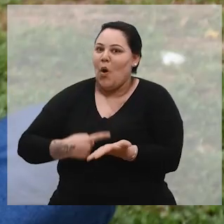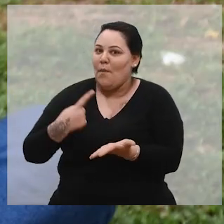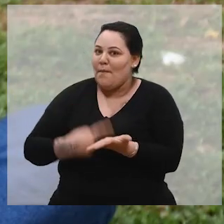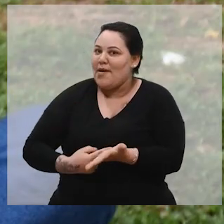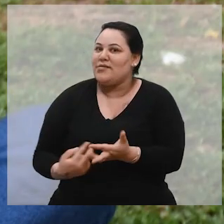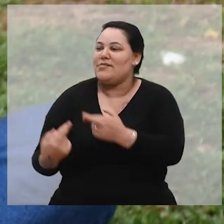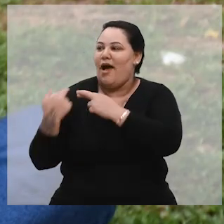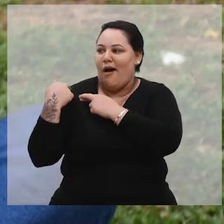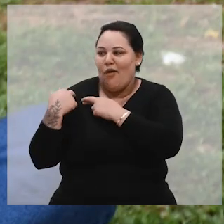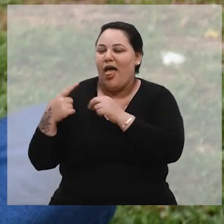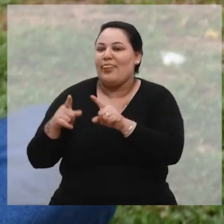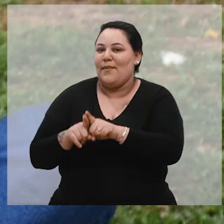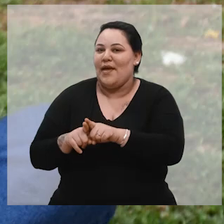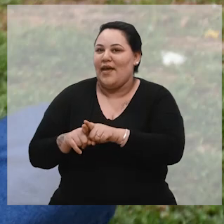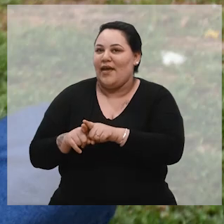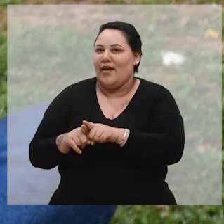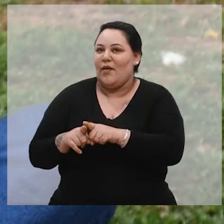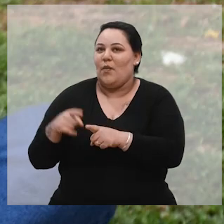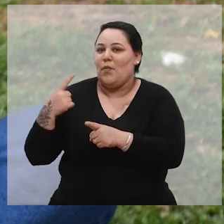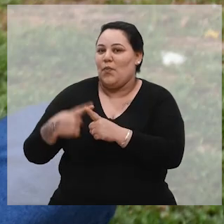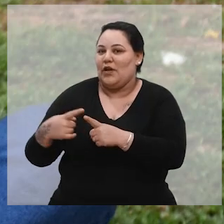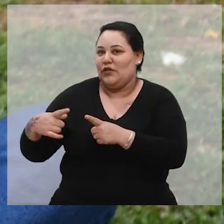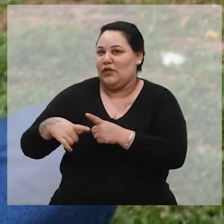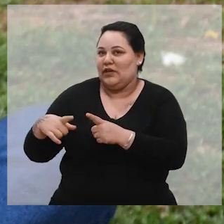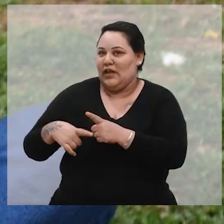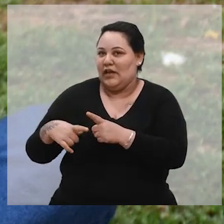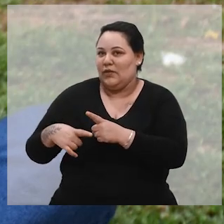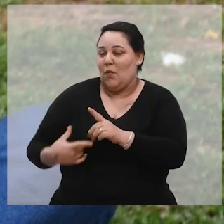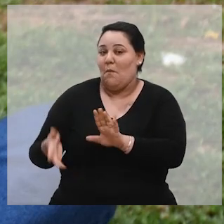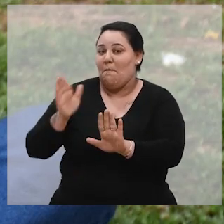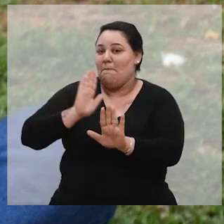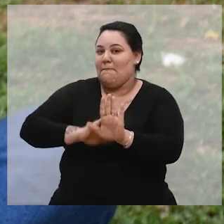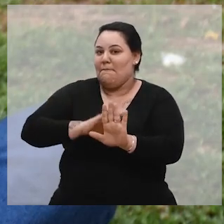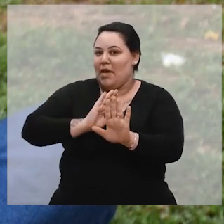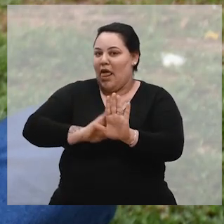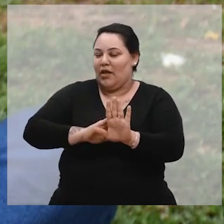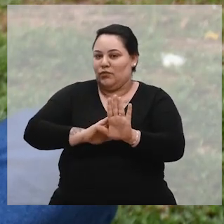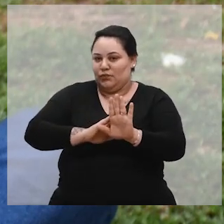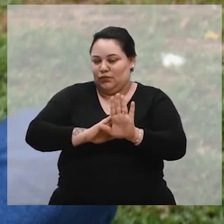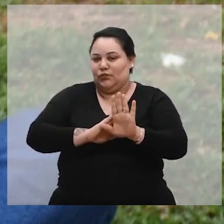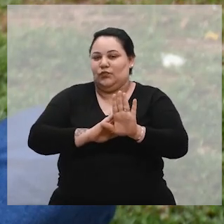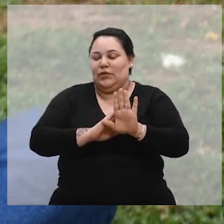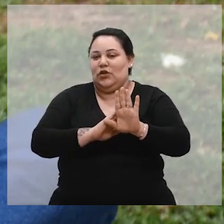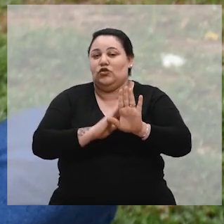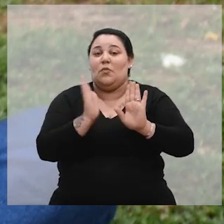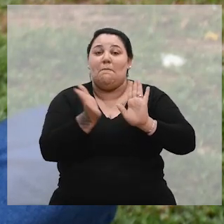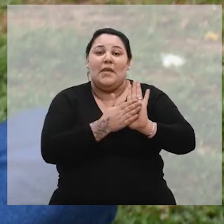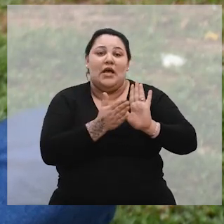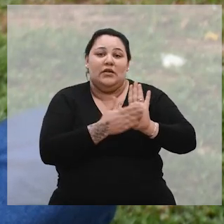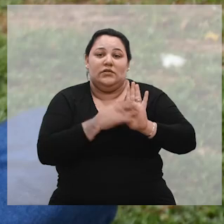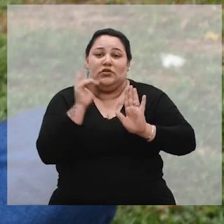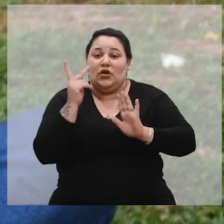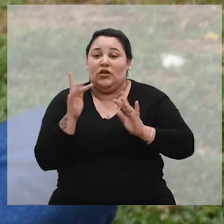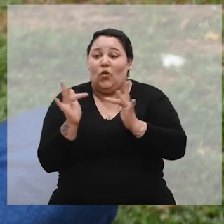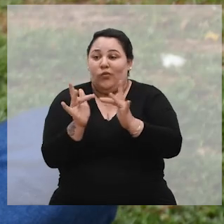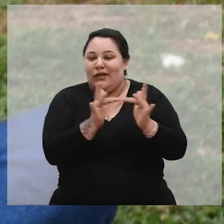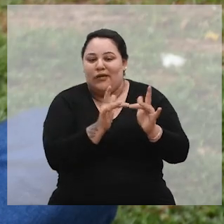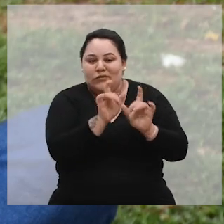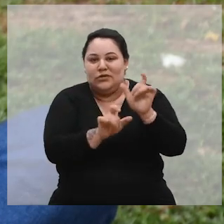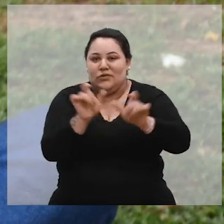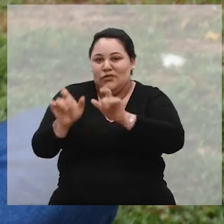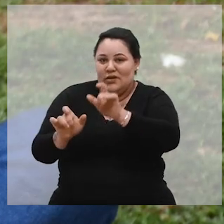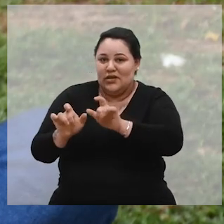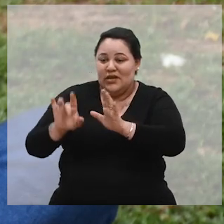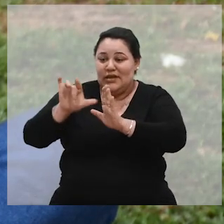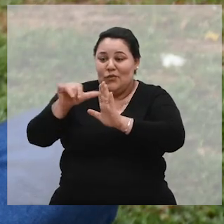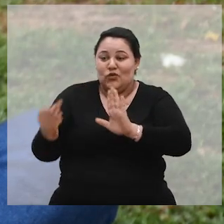muita responsabilidade. Quando tu tem um pano de fundo histórico e tu conhece as pessoas, tu conheceu as pessoas e depois